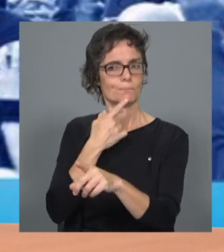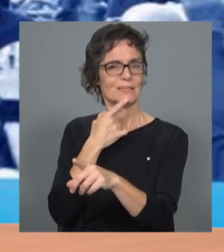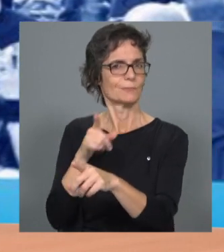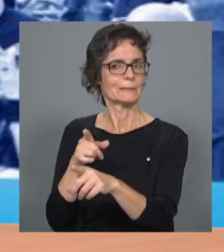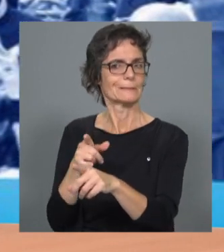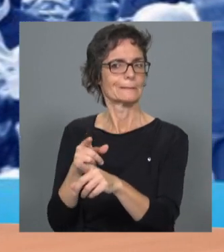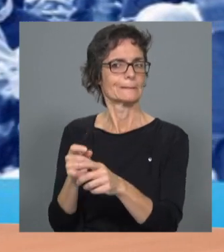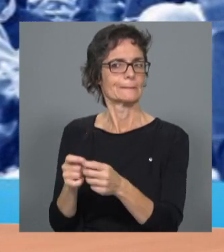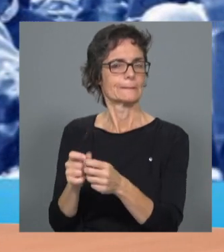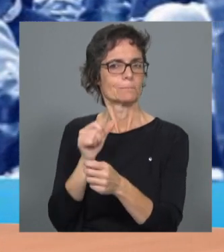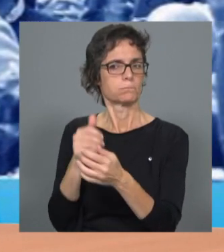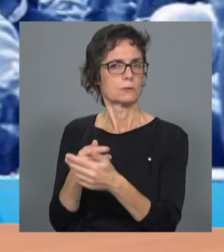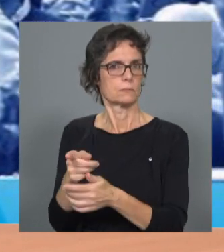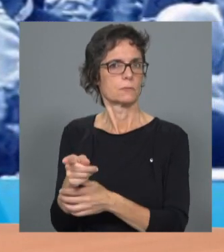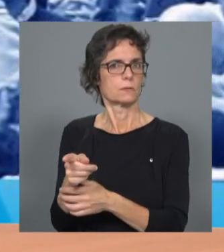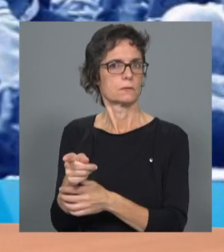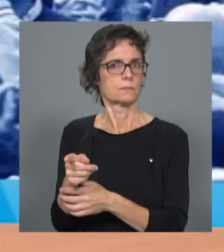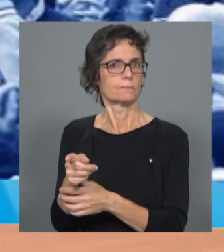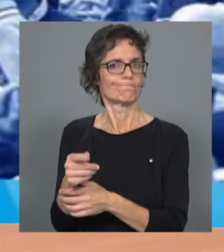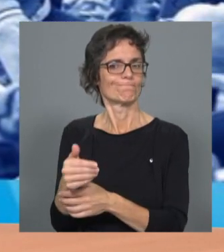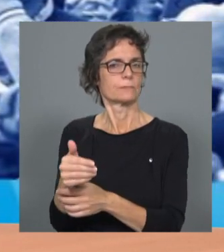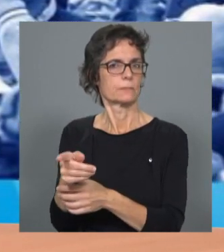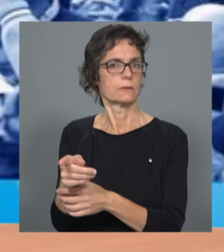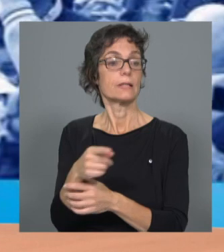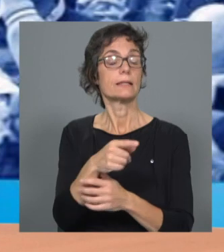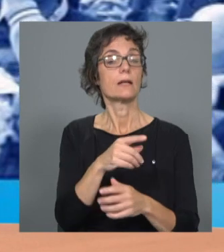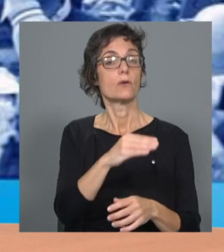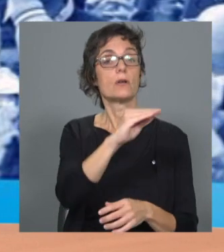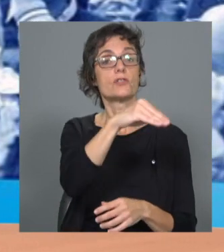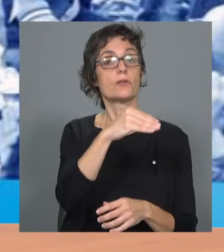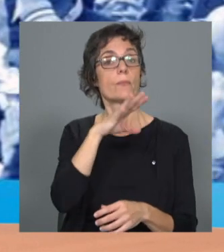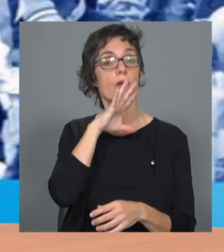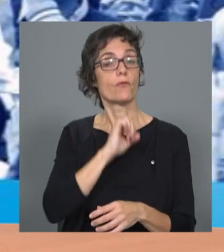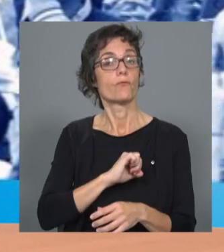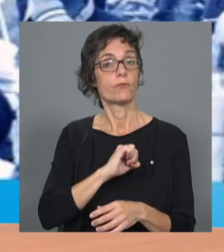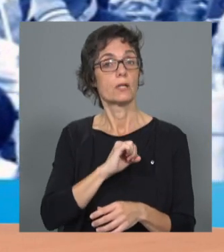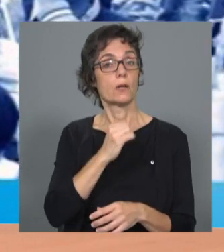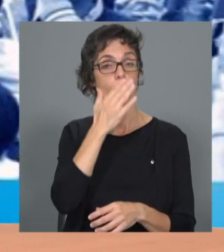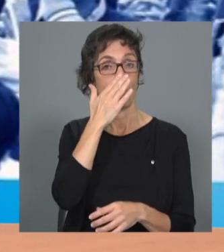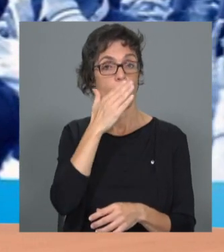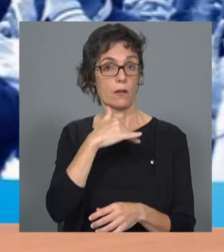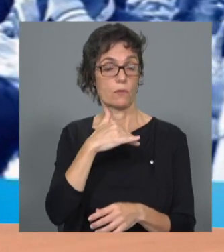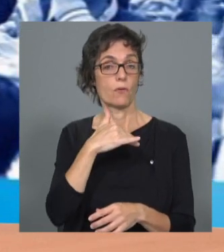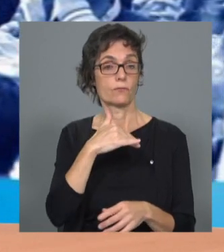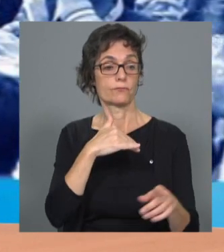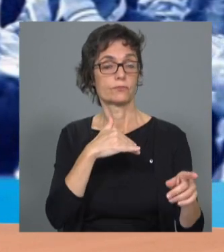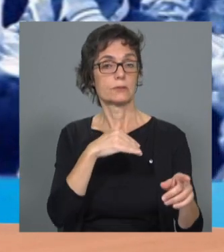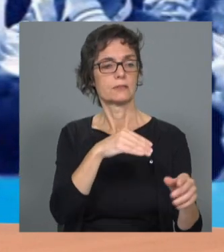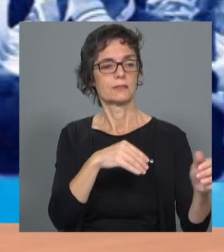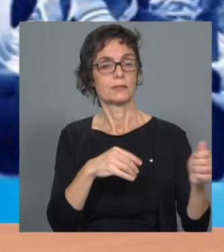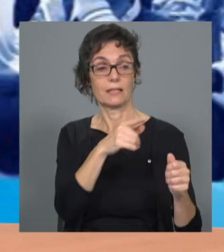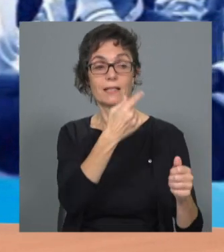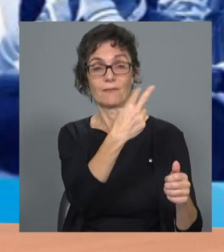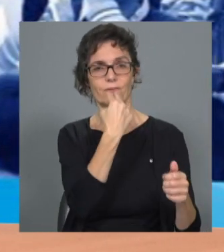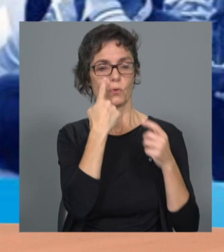Eu falei logo com o meu filho mais novo, que estava ao pé de mim, e viu-me chorar, não é? E falei logo com ele, ele